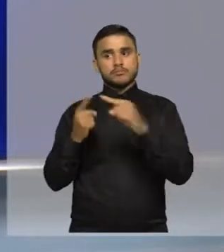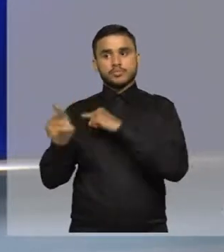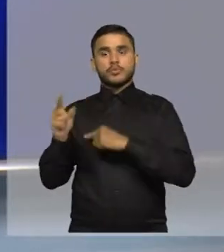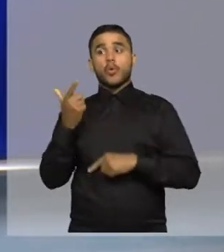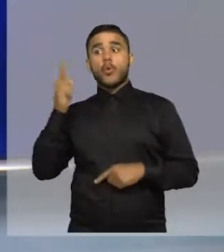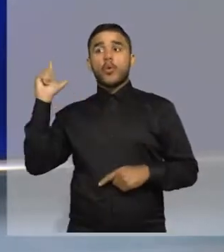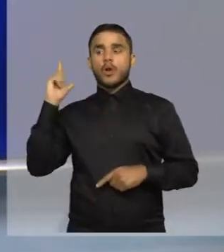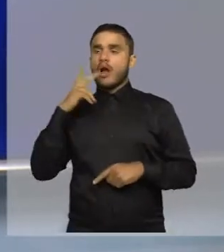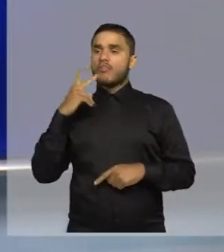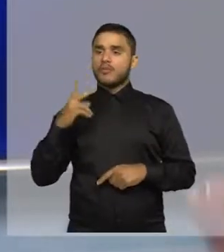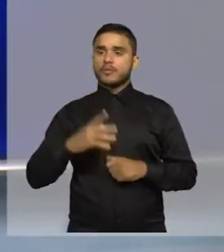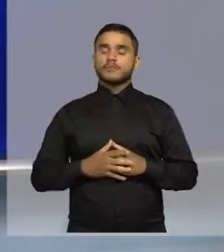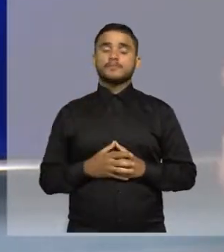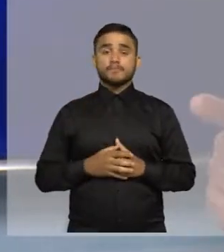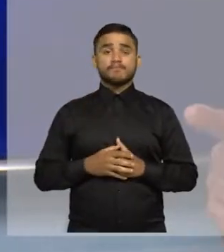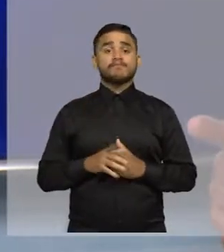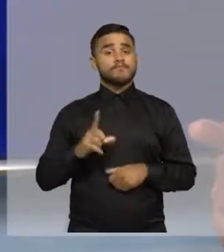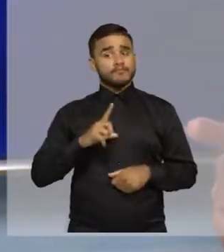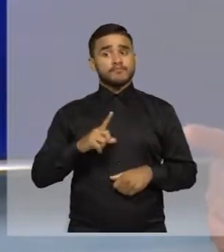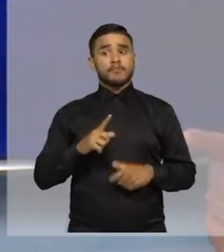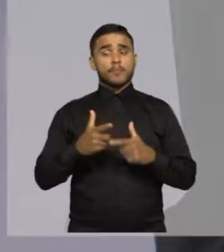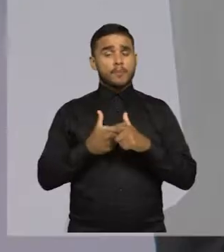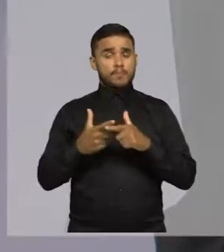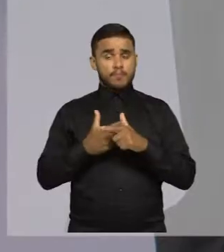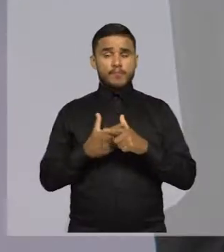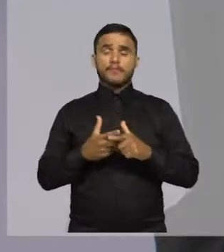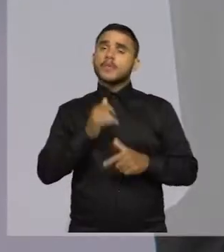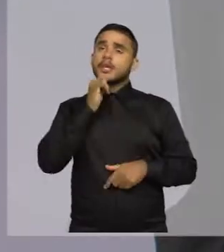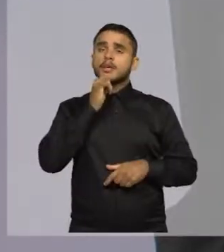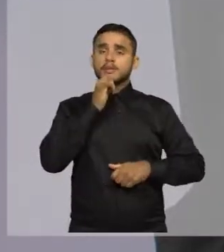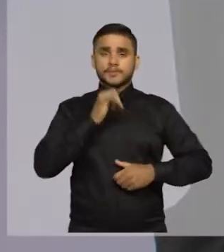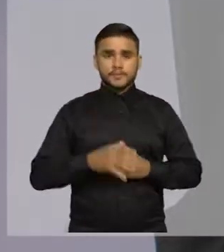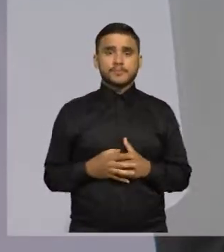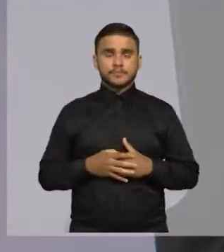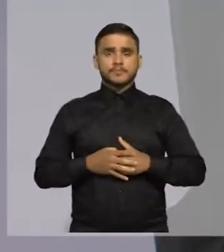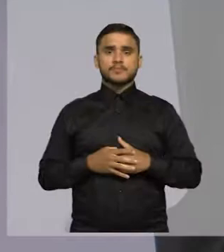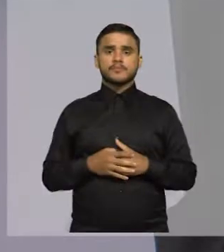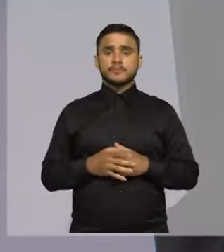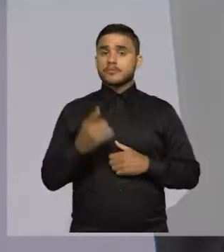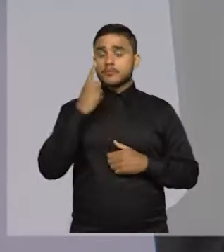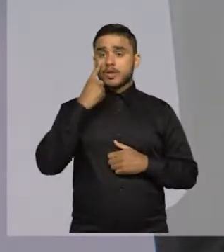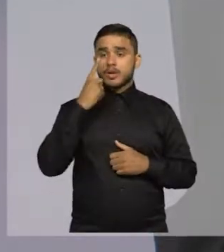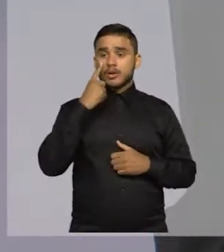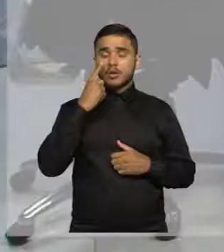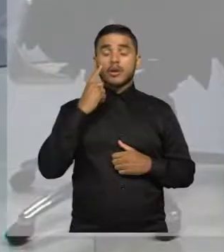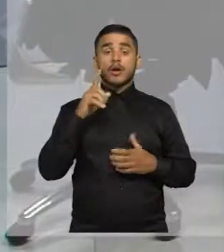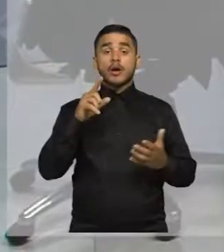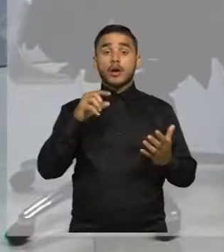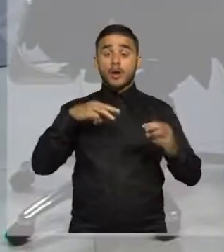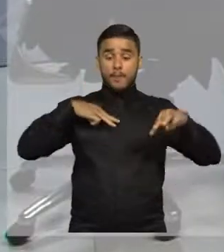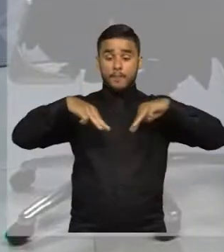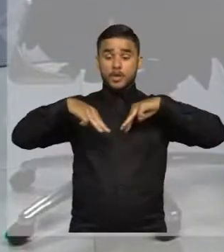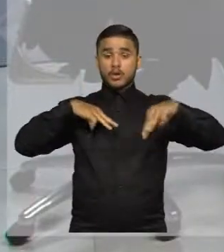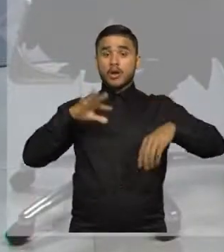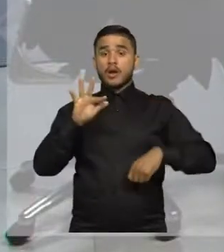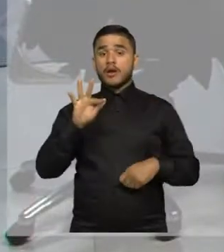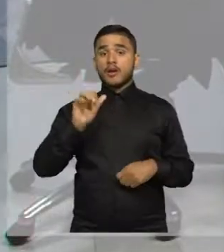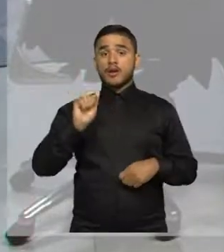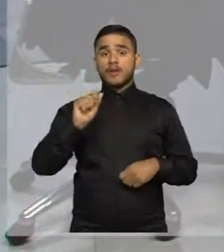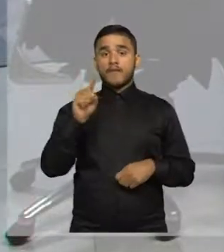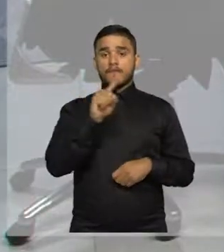criada por eles mesmos. E já tem um problema a ser notado. Por exemplo, o futuro ministro da Fazenda,